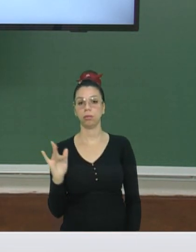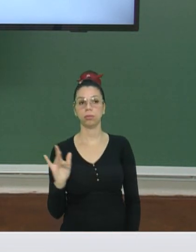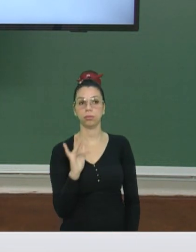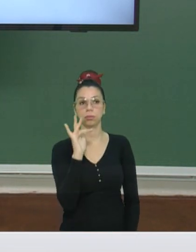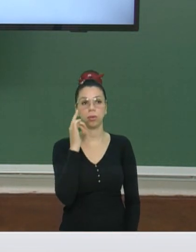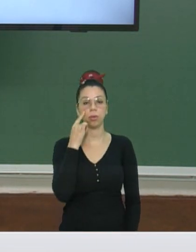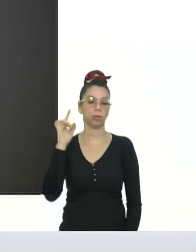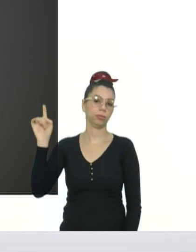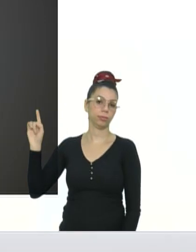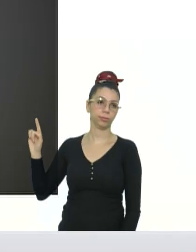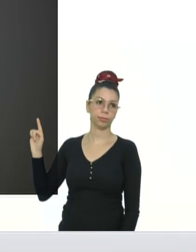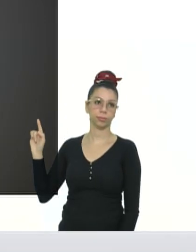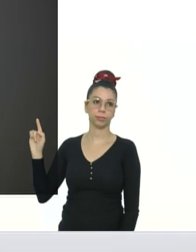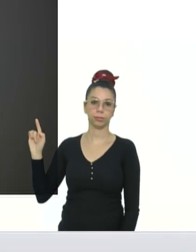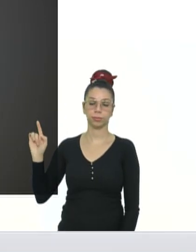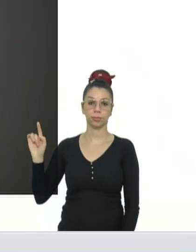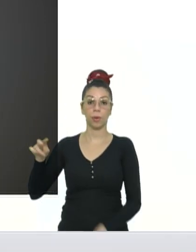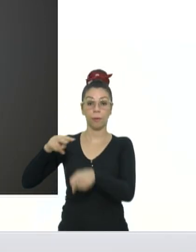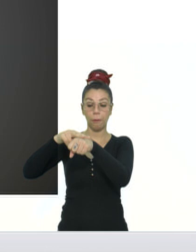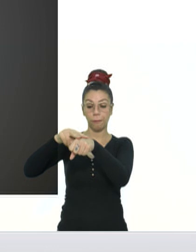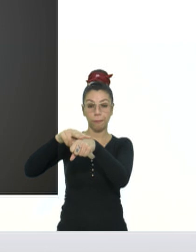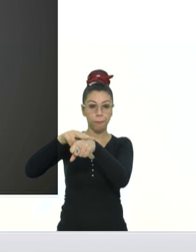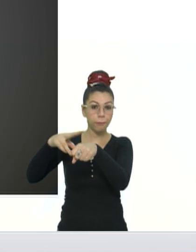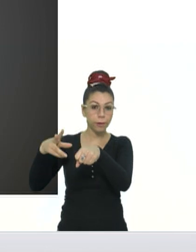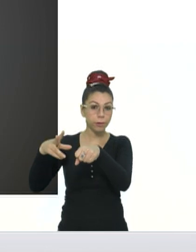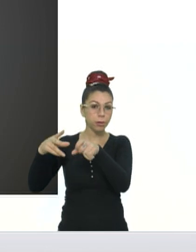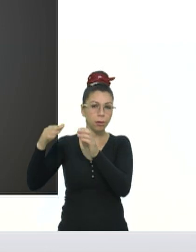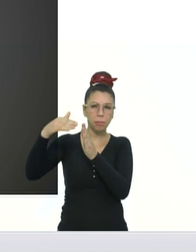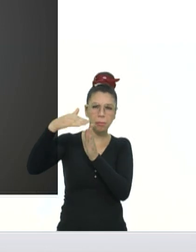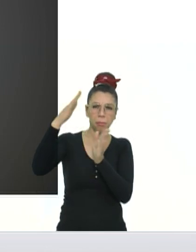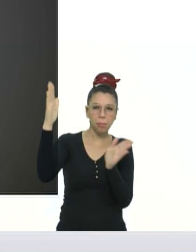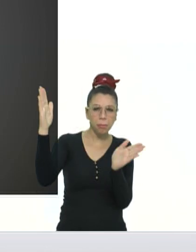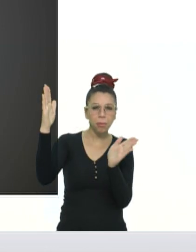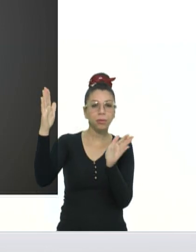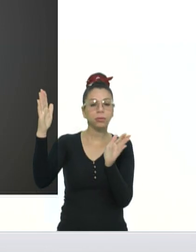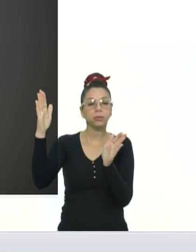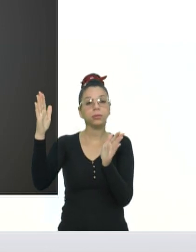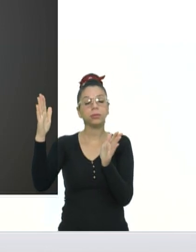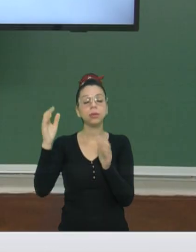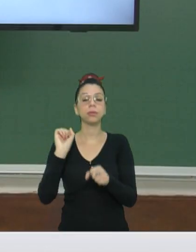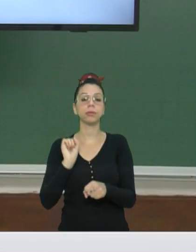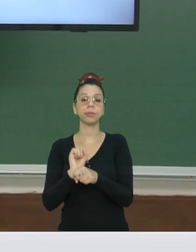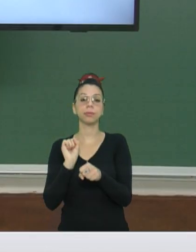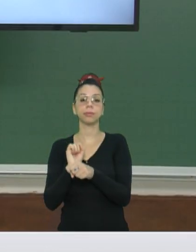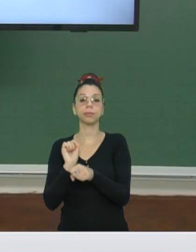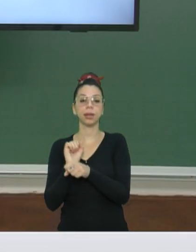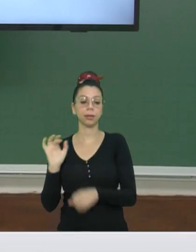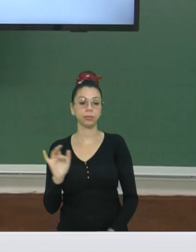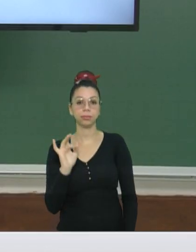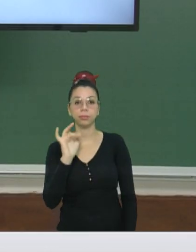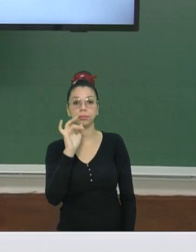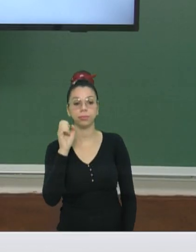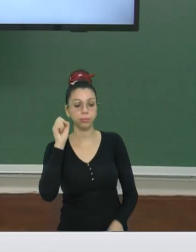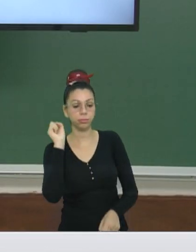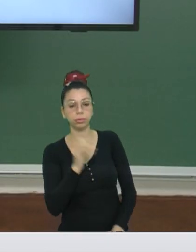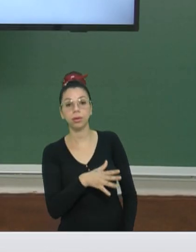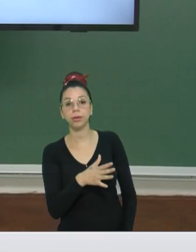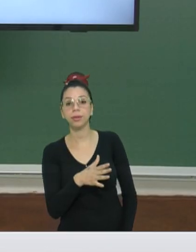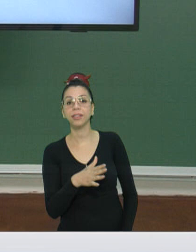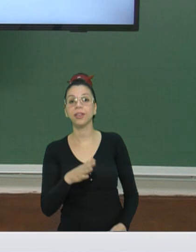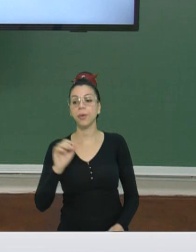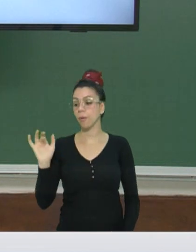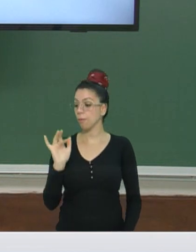Olha aqui, gente. Você imagina se a gente parasse de jogar esse lixo, o que a gente ia fazer com o mosquito da dengue? Matava o